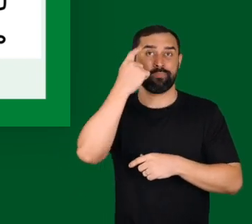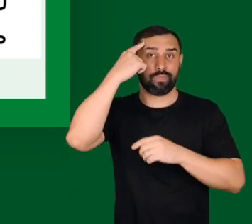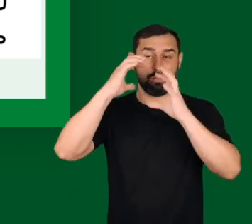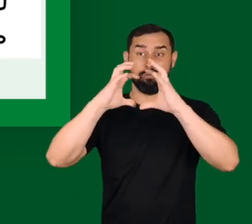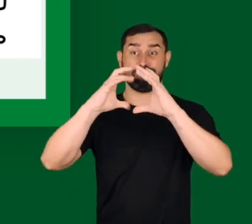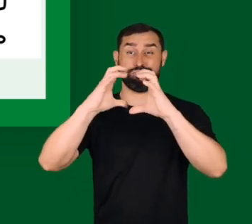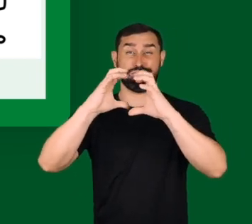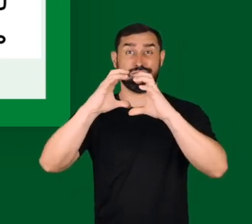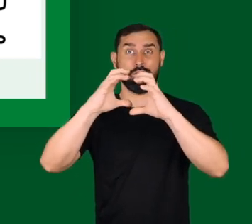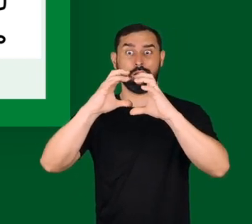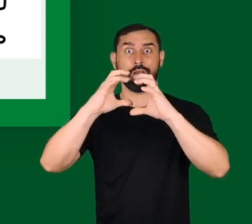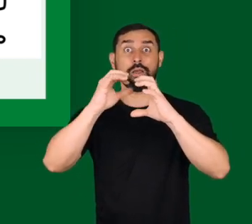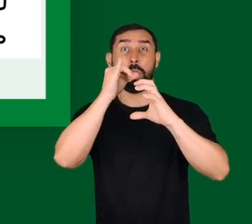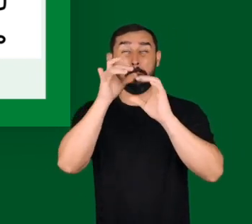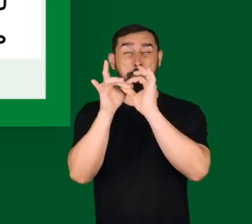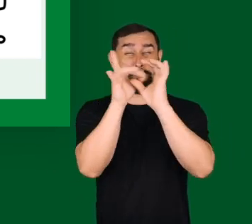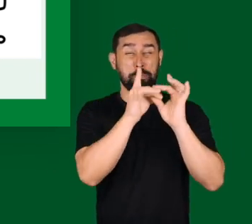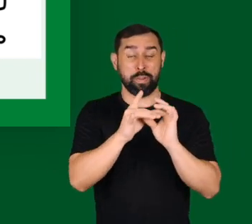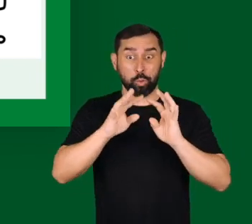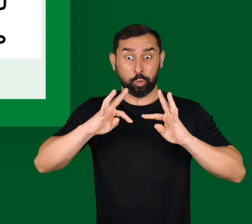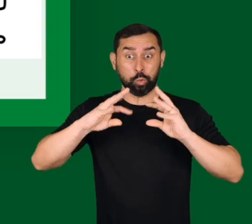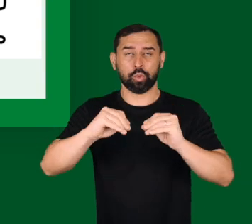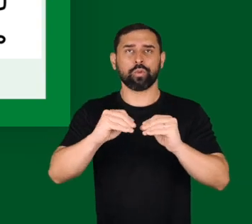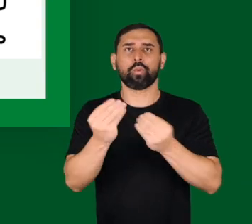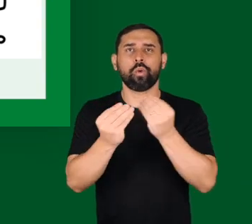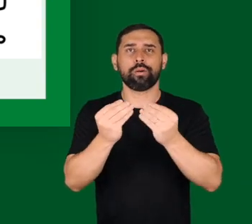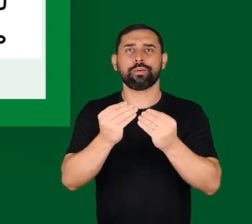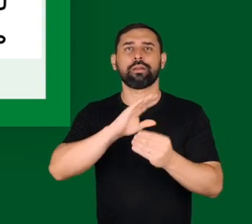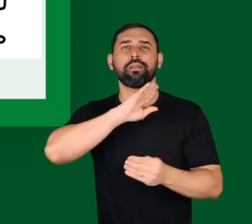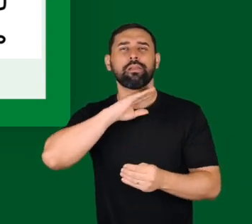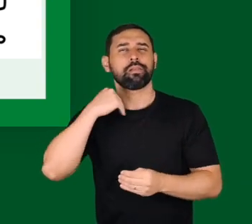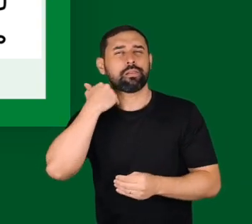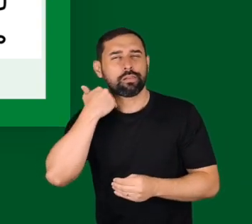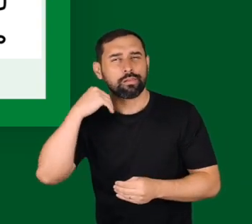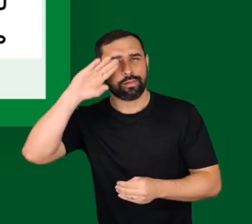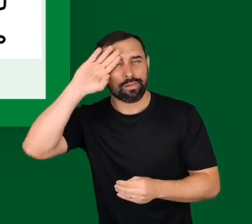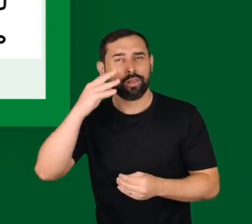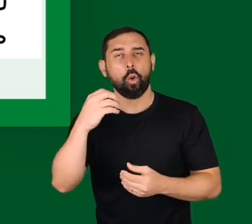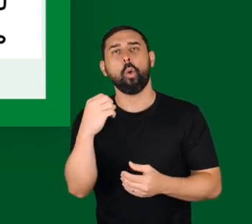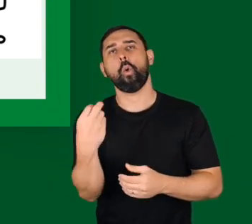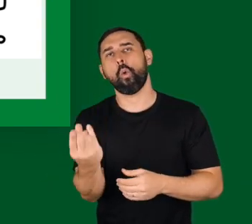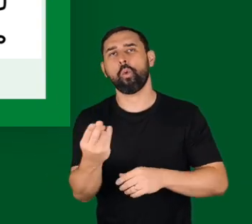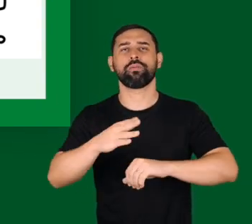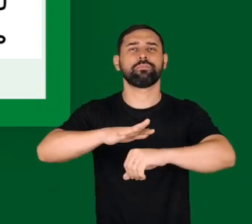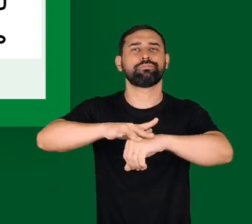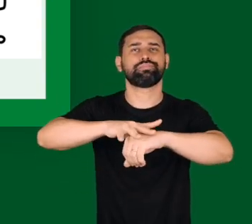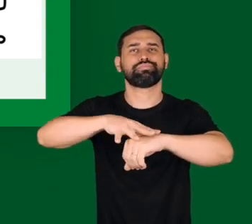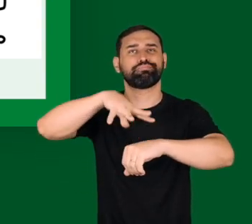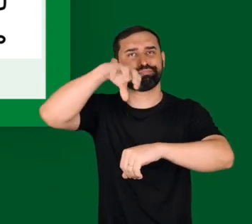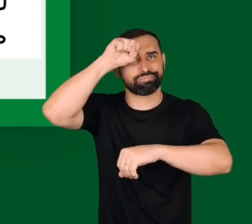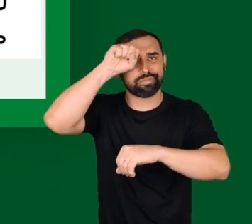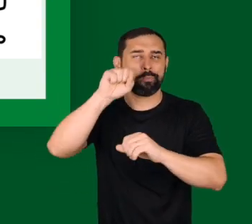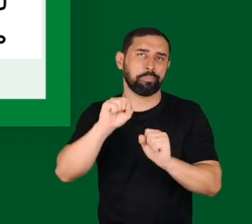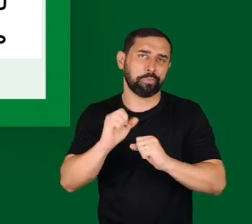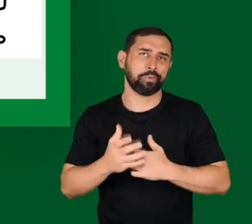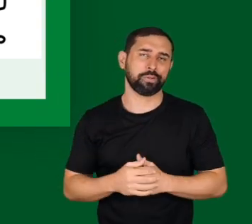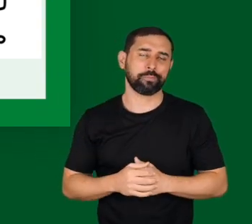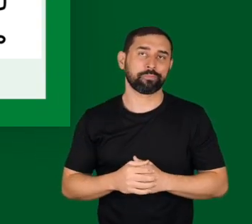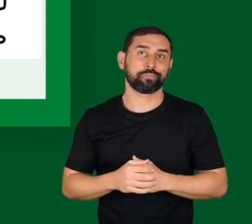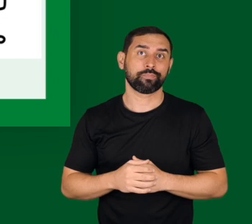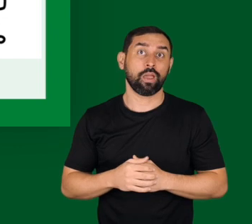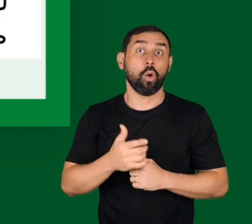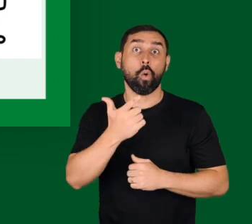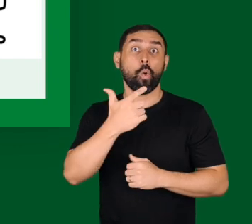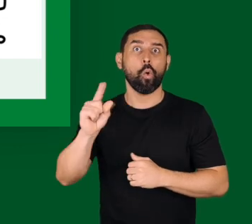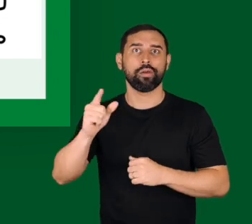convulsiva generalizada, ela é mais comum nos episódios febris, nos quadros infecciosos. Crises focais